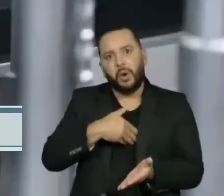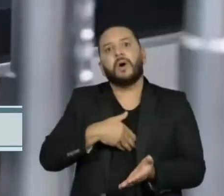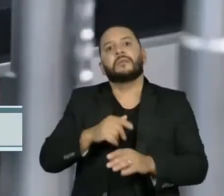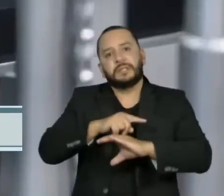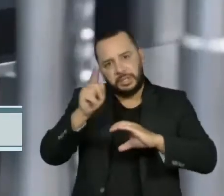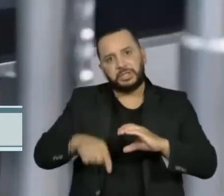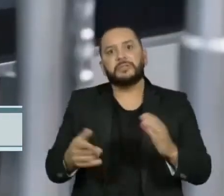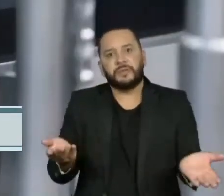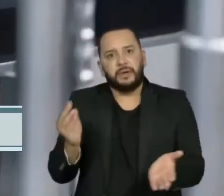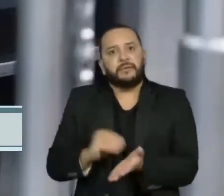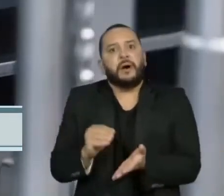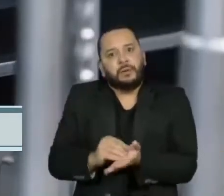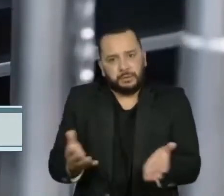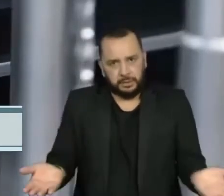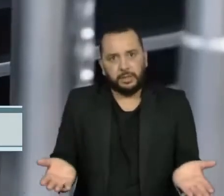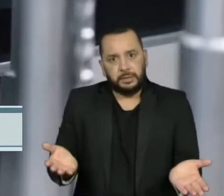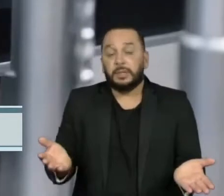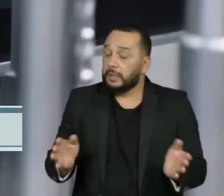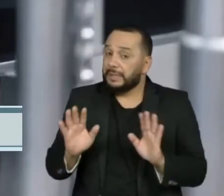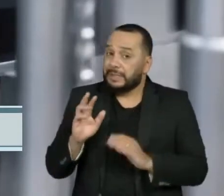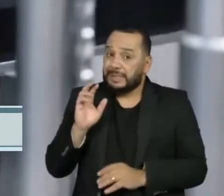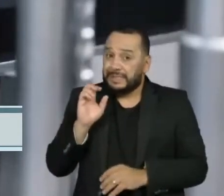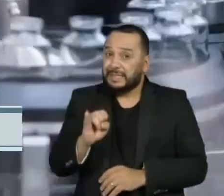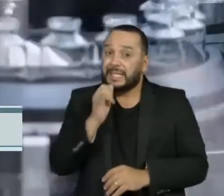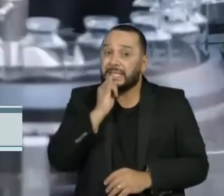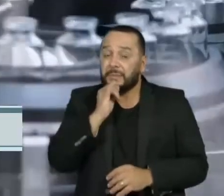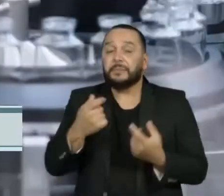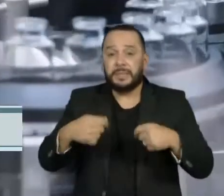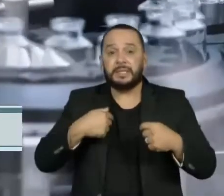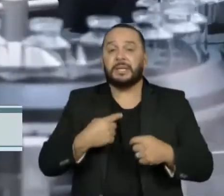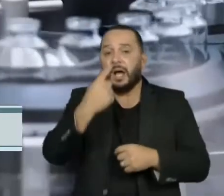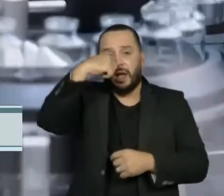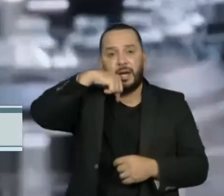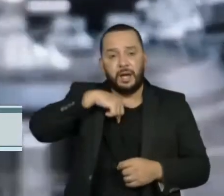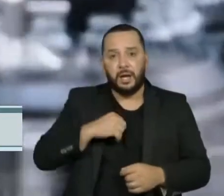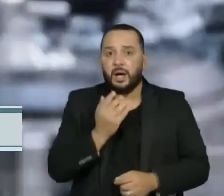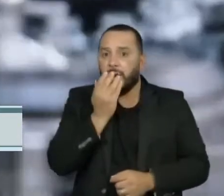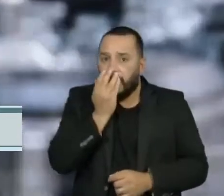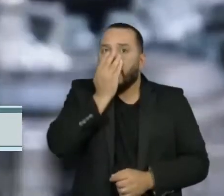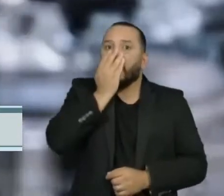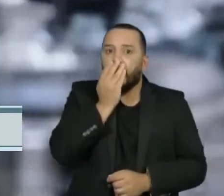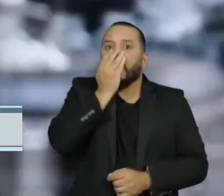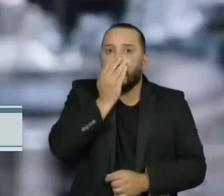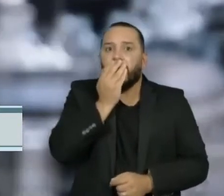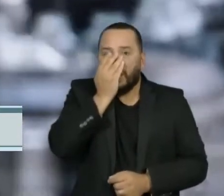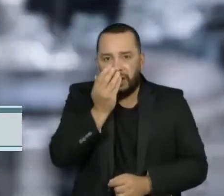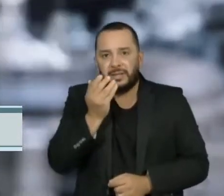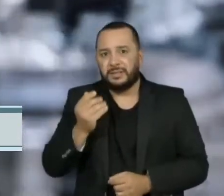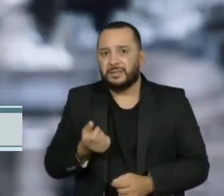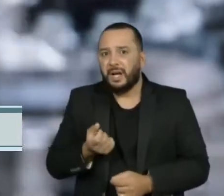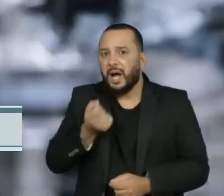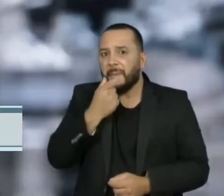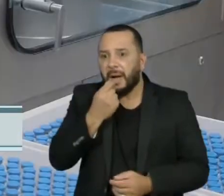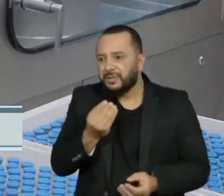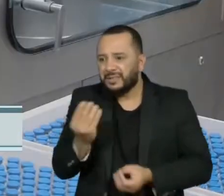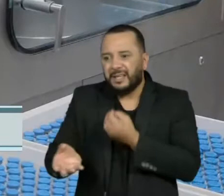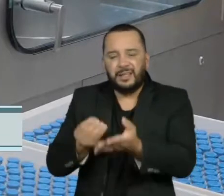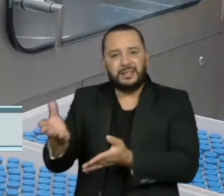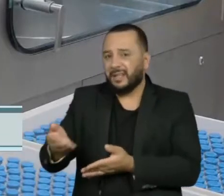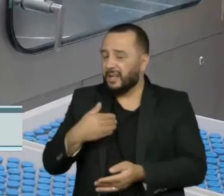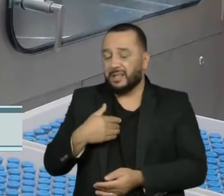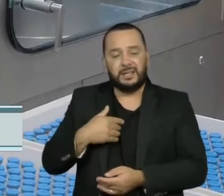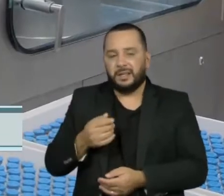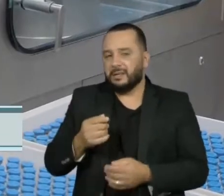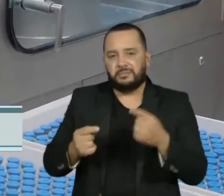resultados na melhora clínica, na necessidade de ventilação mecânica ou redução da mortalidade. O antiviral é um dos únicos